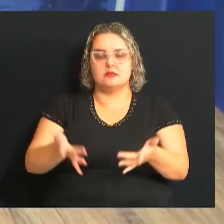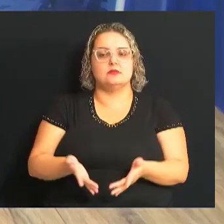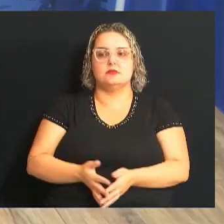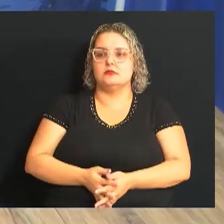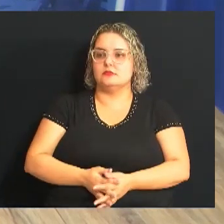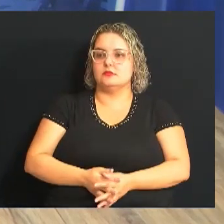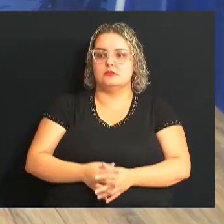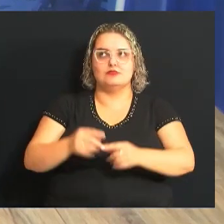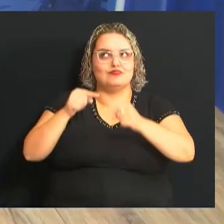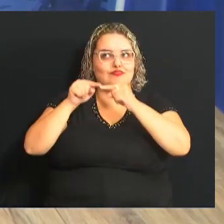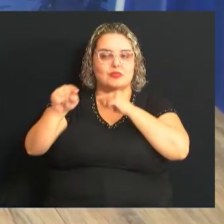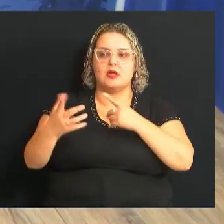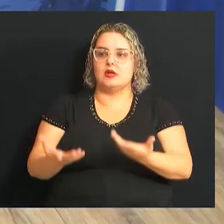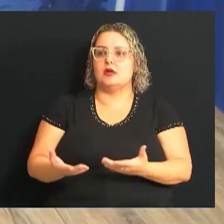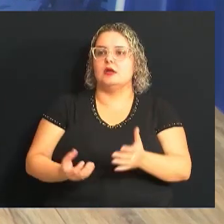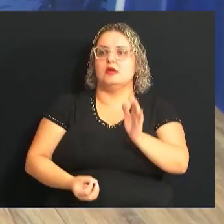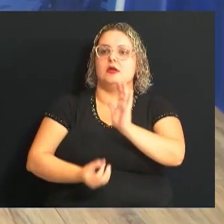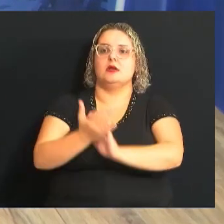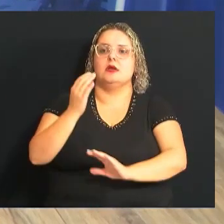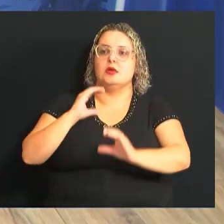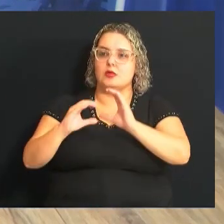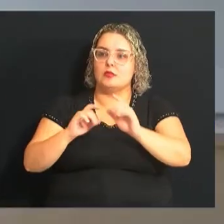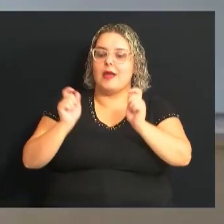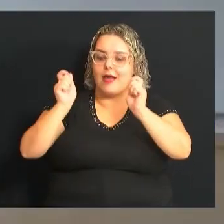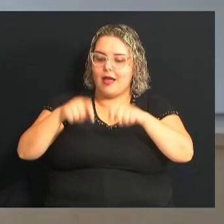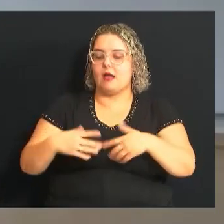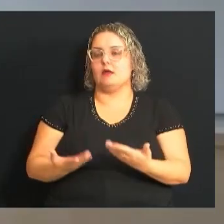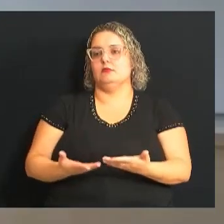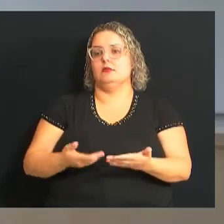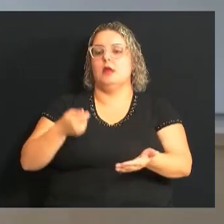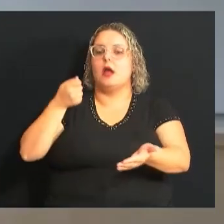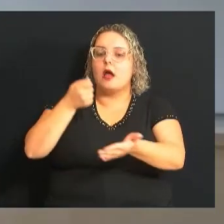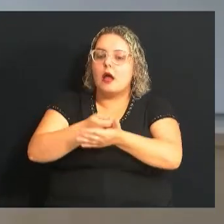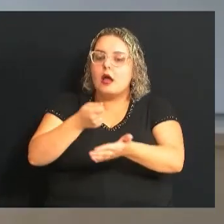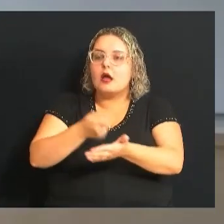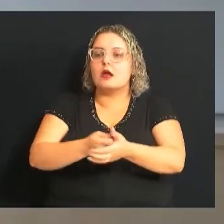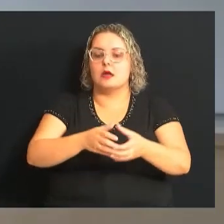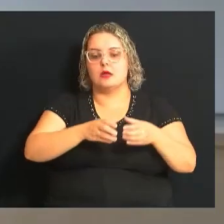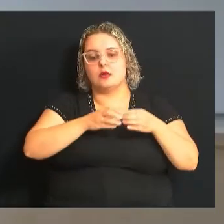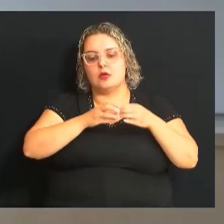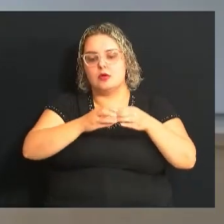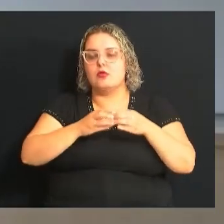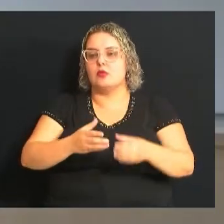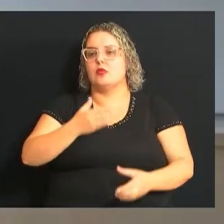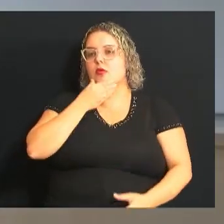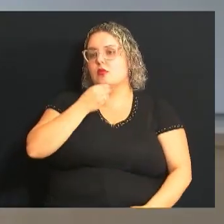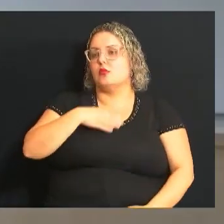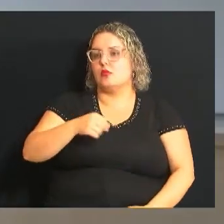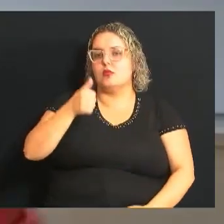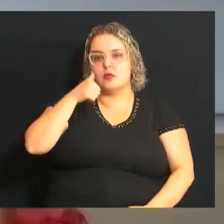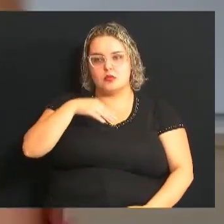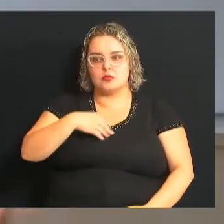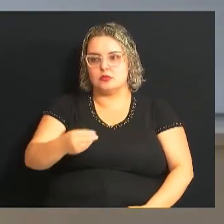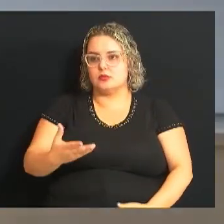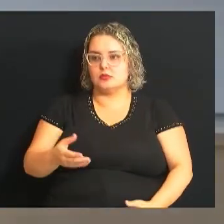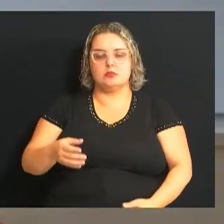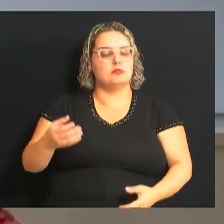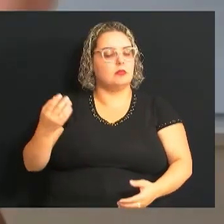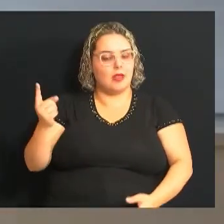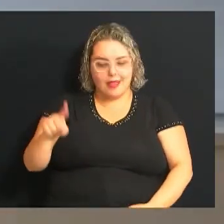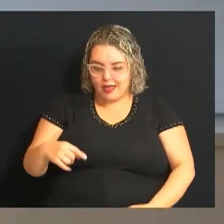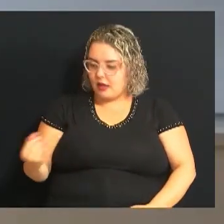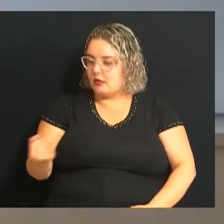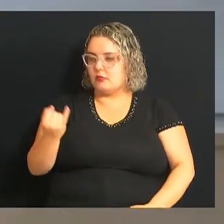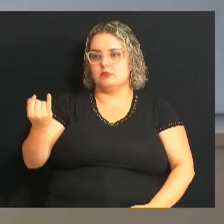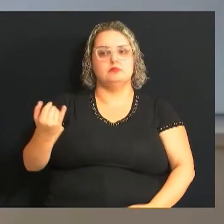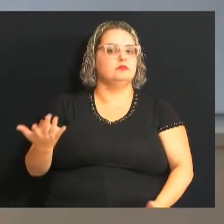Criar um canal de comunicação eficiente e garantir a convivência com os filhos. Isso é fundamental. Hoje em dia, com os meios